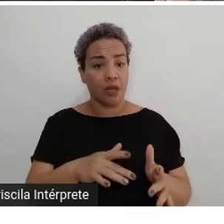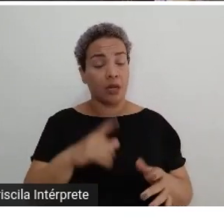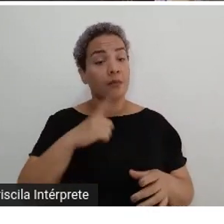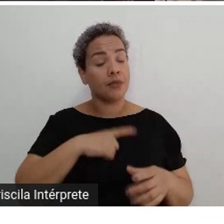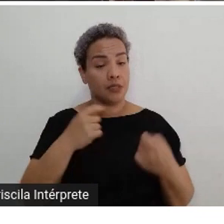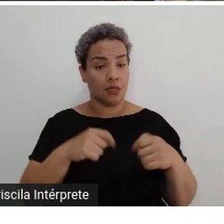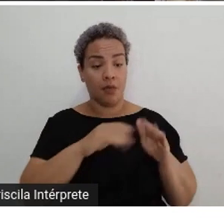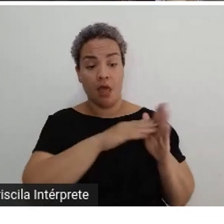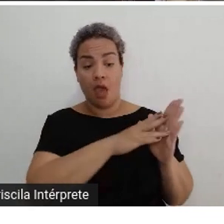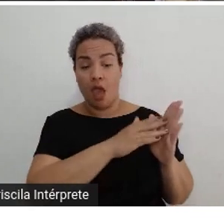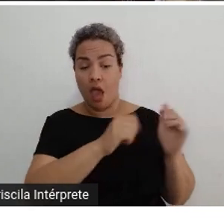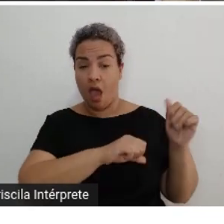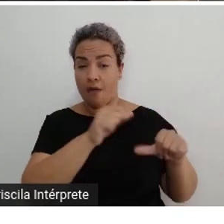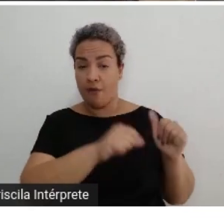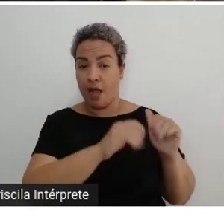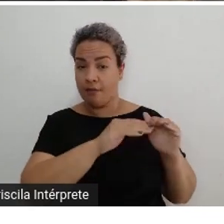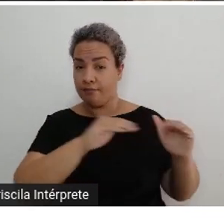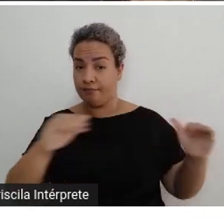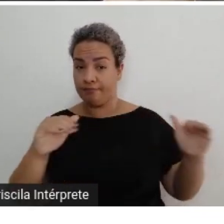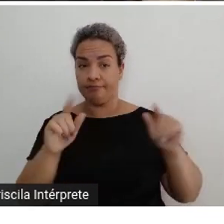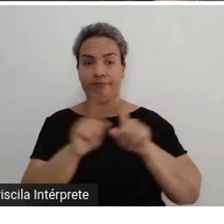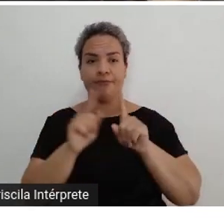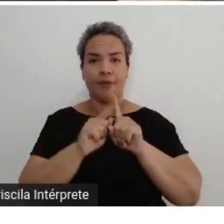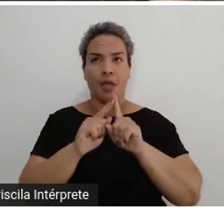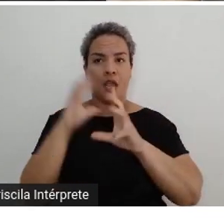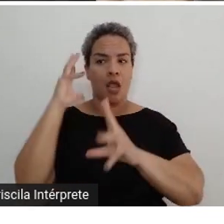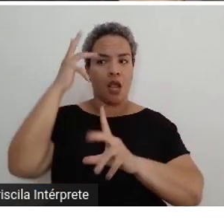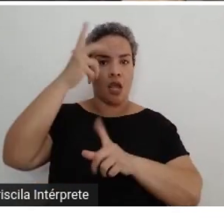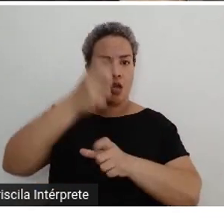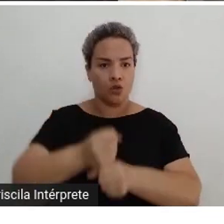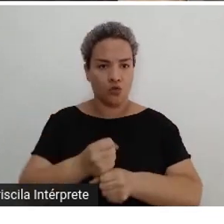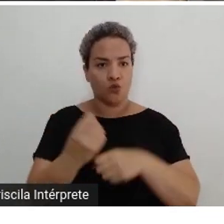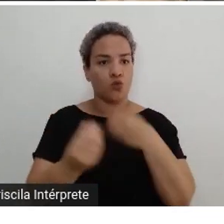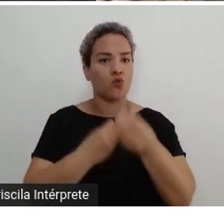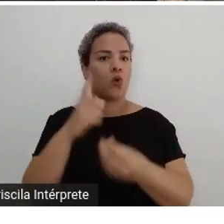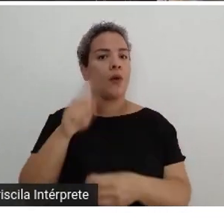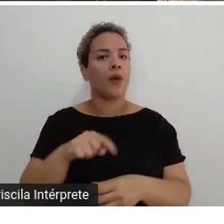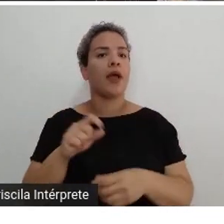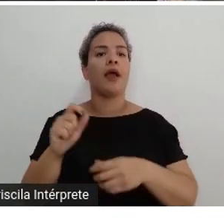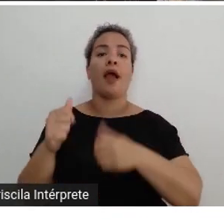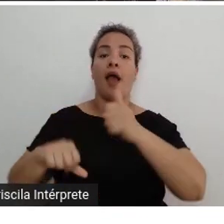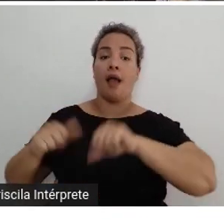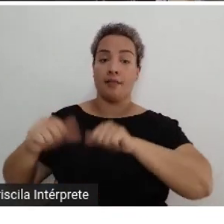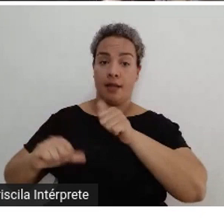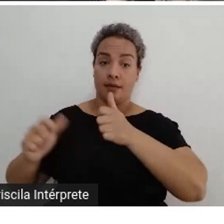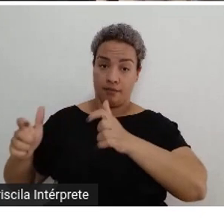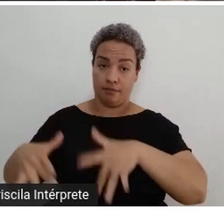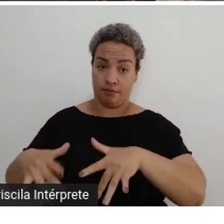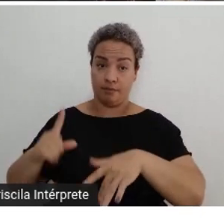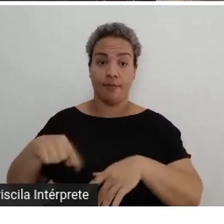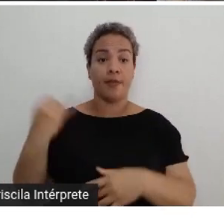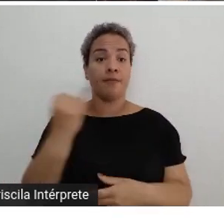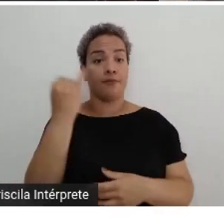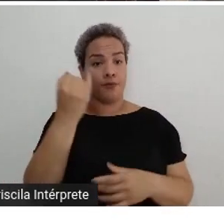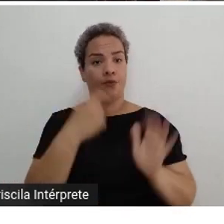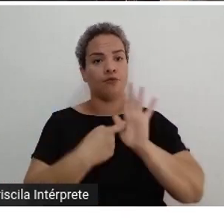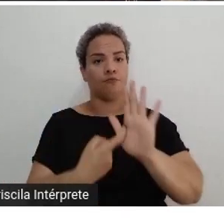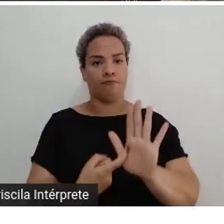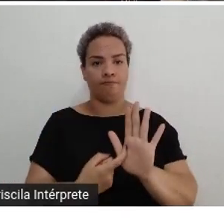como análise do abandono, ela é importante, né, para você ter esse indicador,